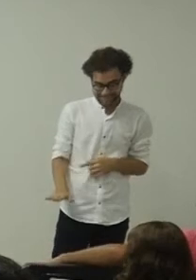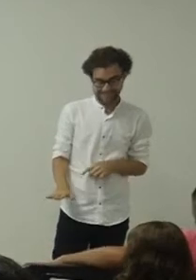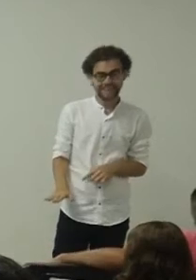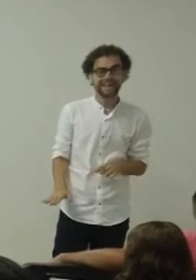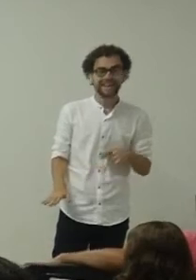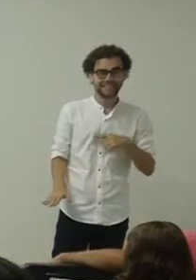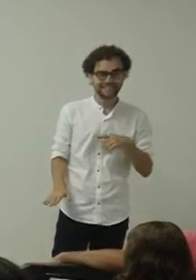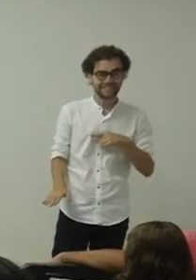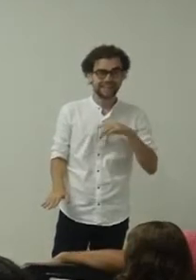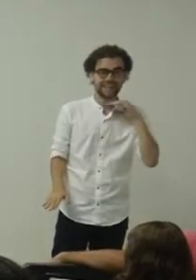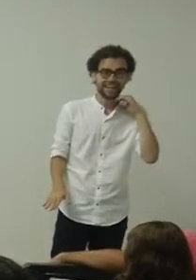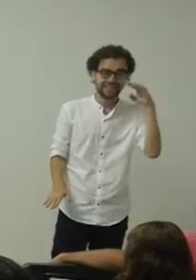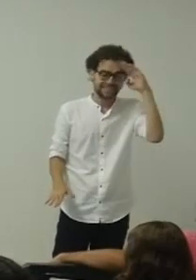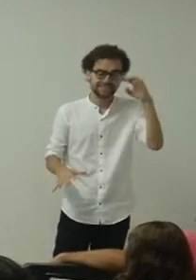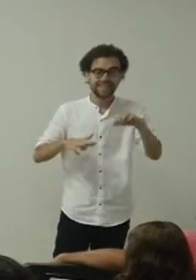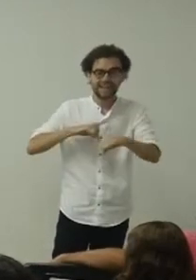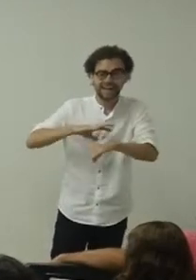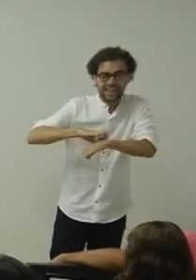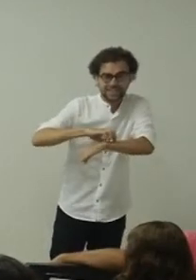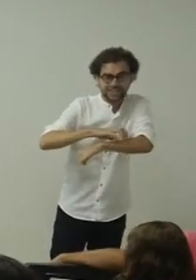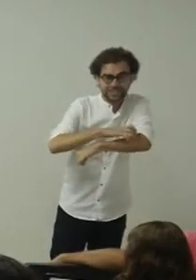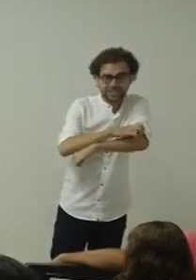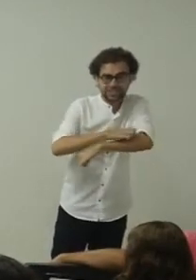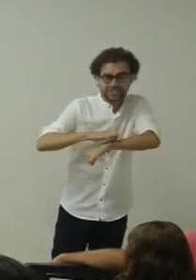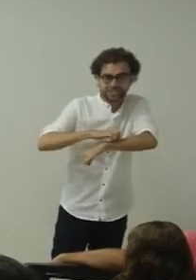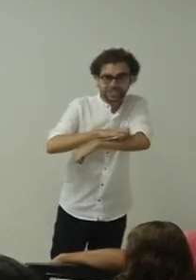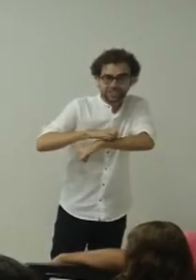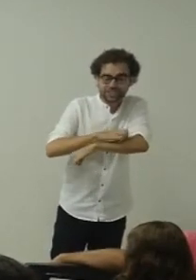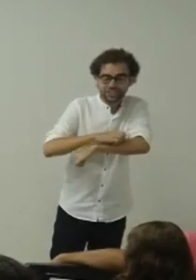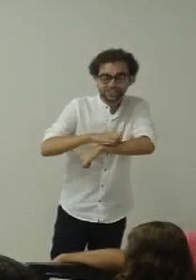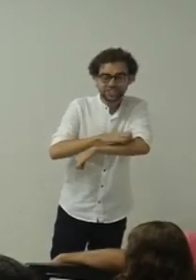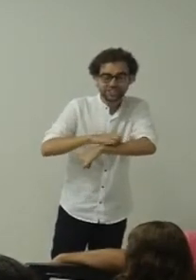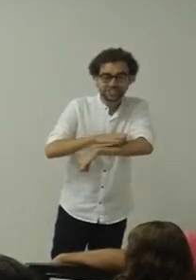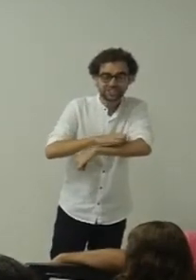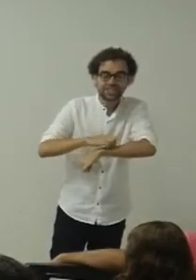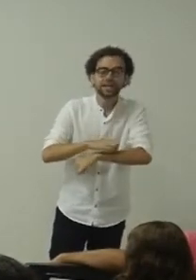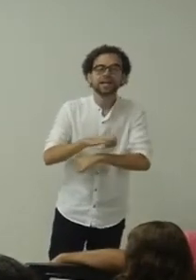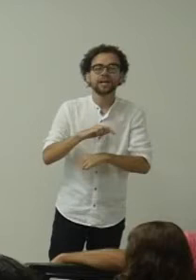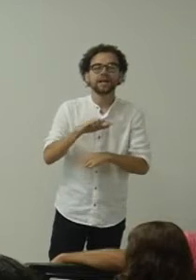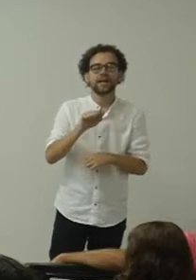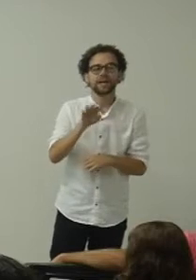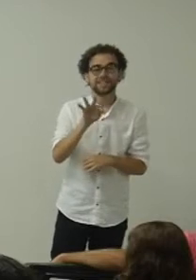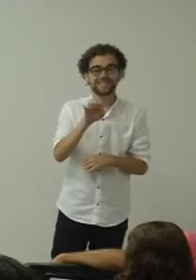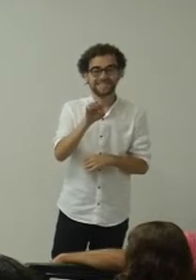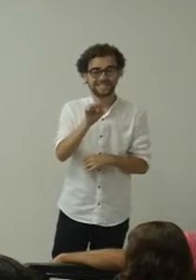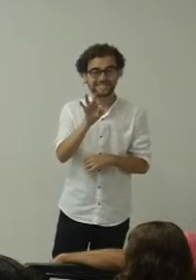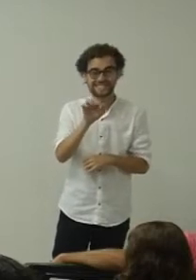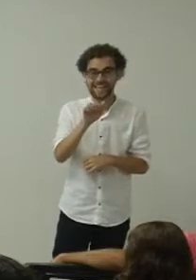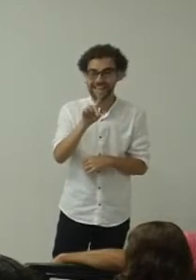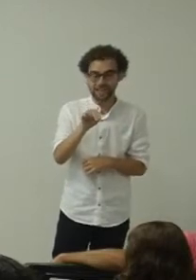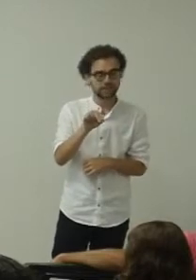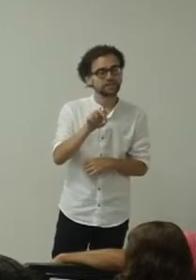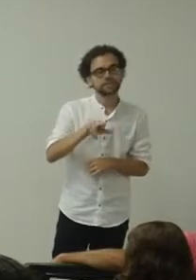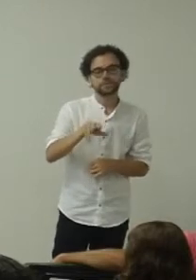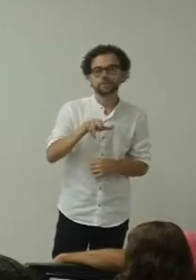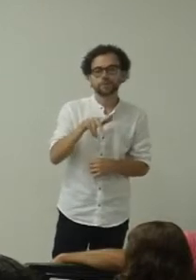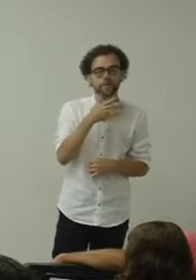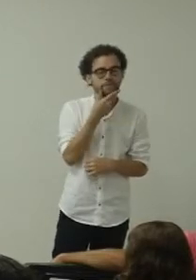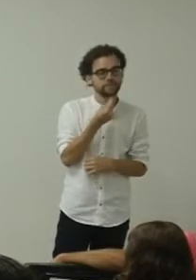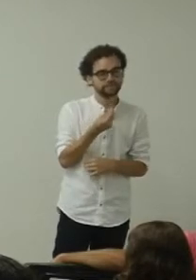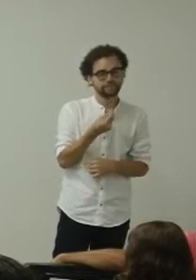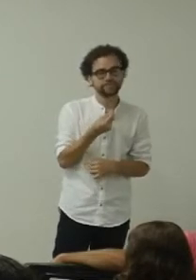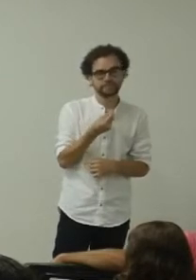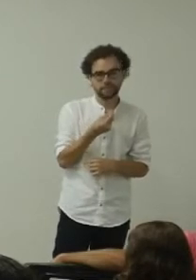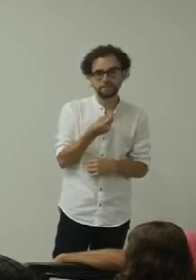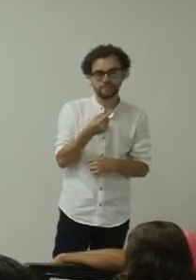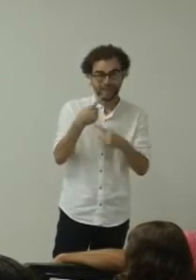passa mal, tem alergia. E, geralmente, quem vai entrar com atestado médico não vai ser a figura masculina. E quer ver como isso tem tudo a ver